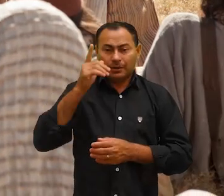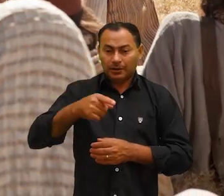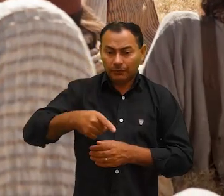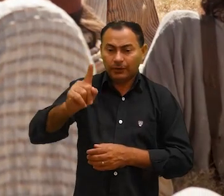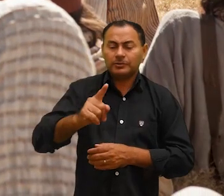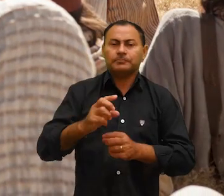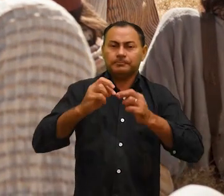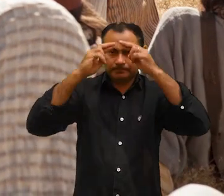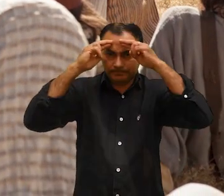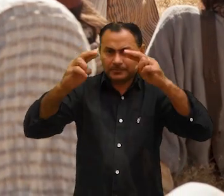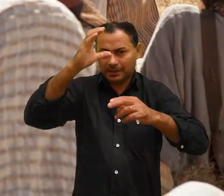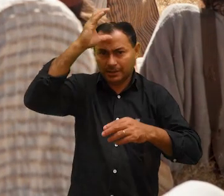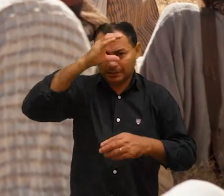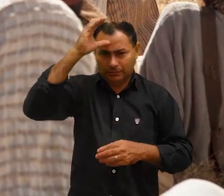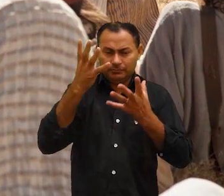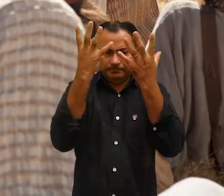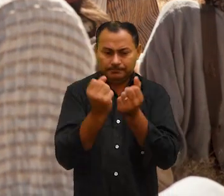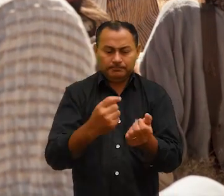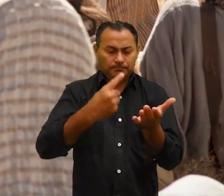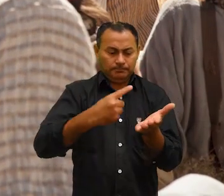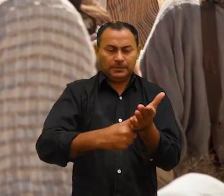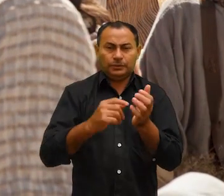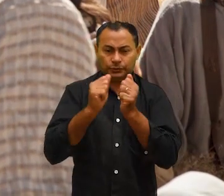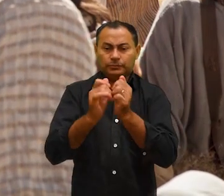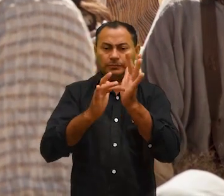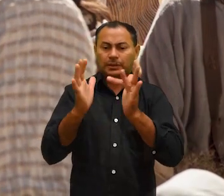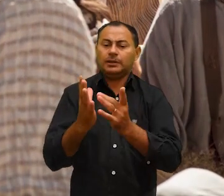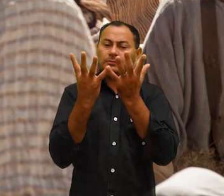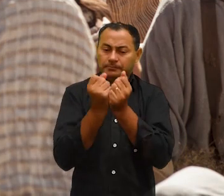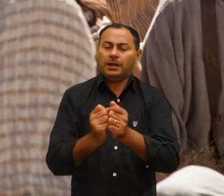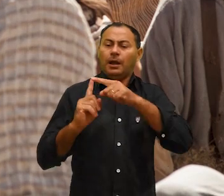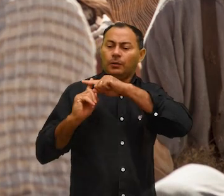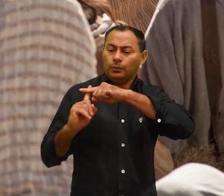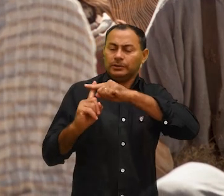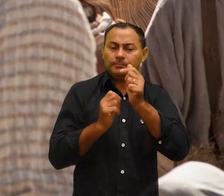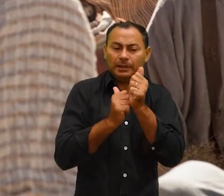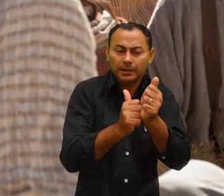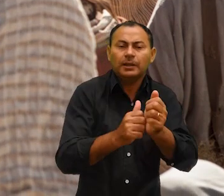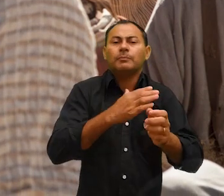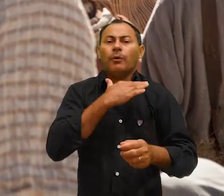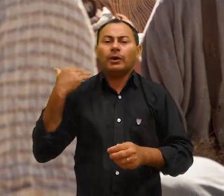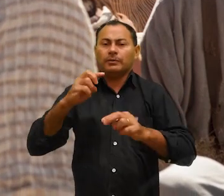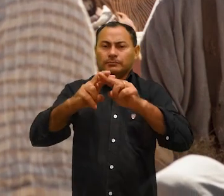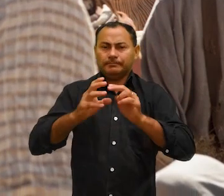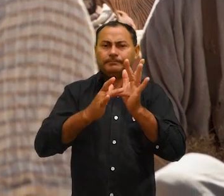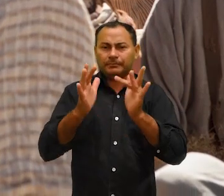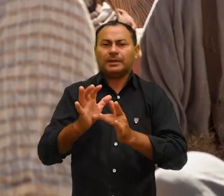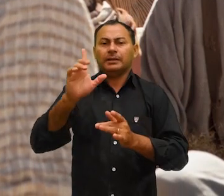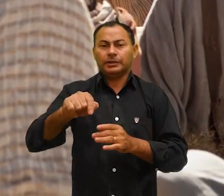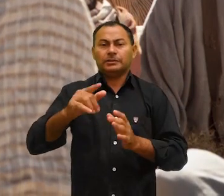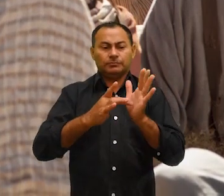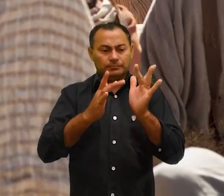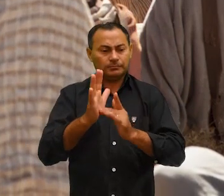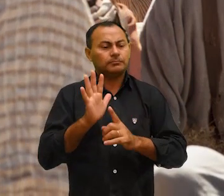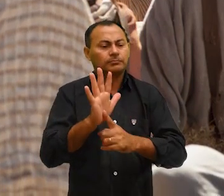foram para o primeiro retiro cristão, tendo assumido o compromisso com Jesus de tomar sua cruz e segui-lo, de morrer por ele, a esses Jesus